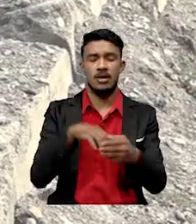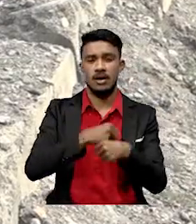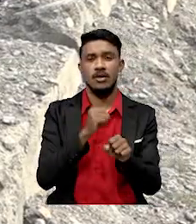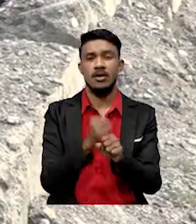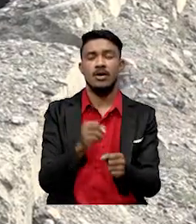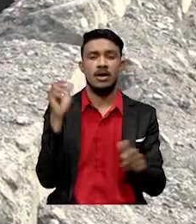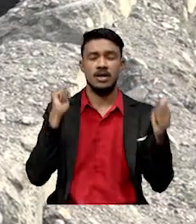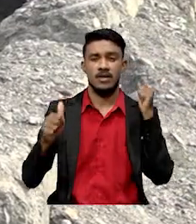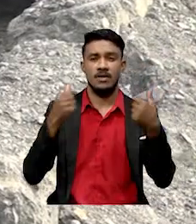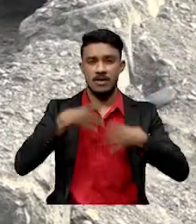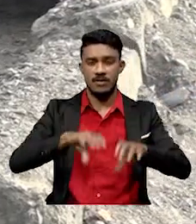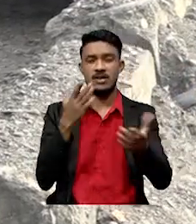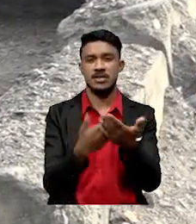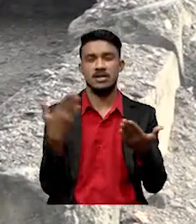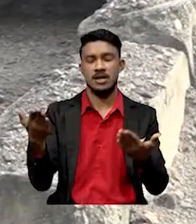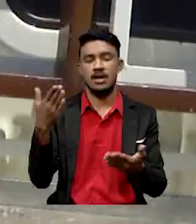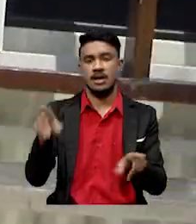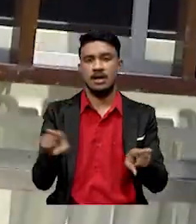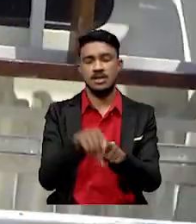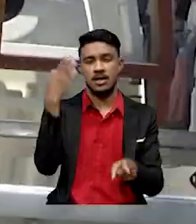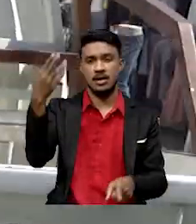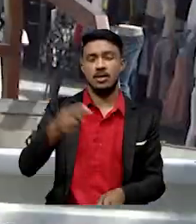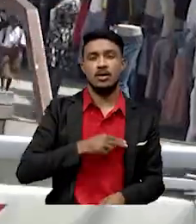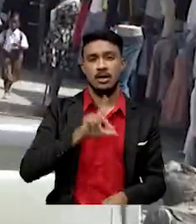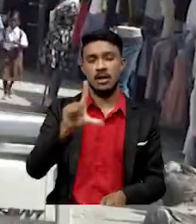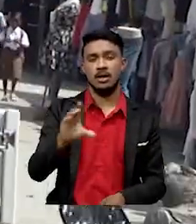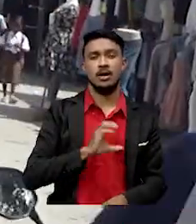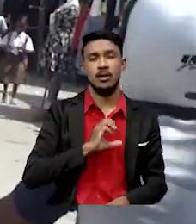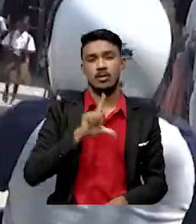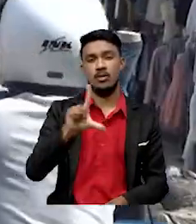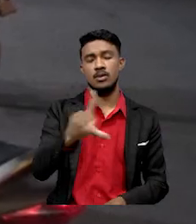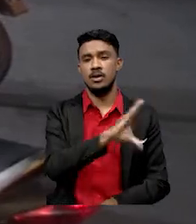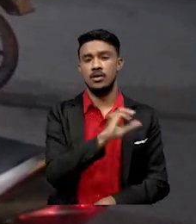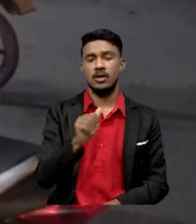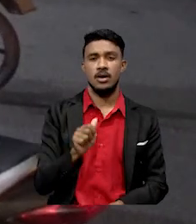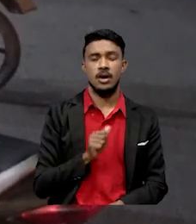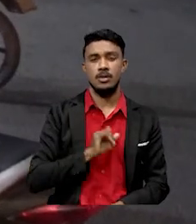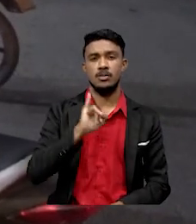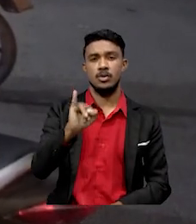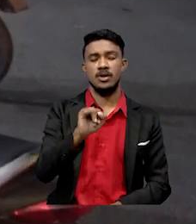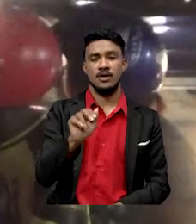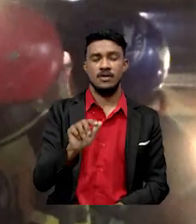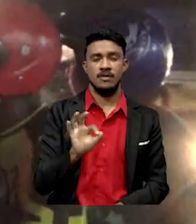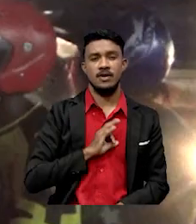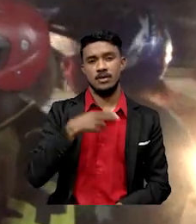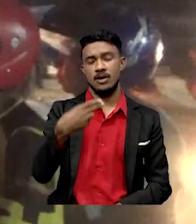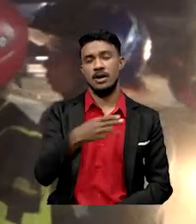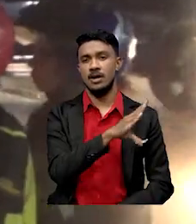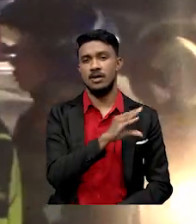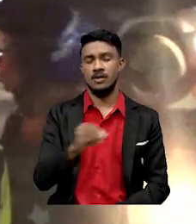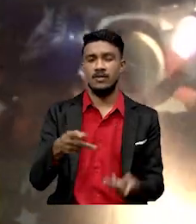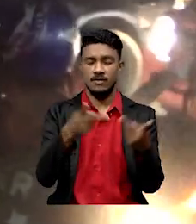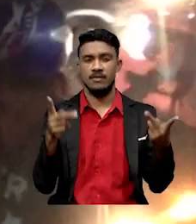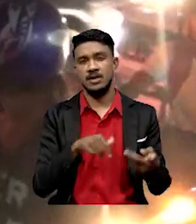e estrada nining, hanesan e área rudilarang, kaikoli, aimuting, fatuhada, barupite, no fatin